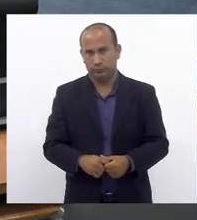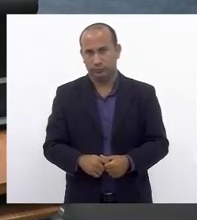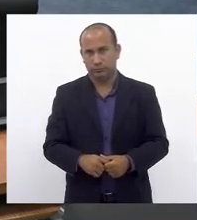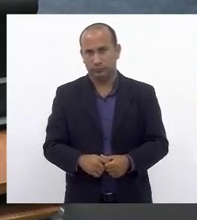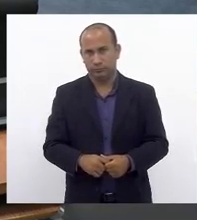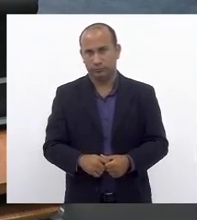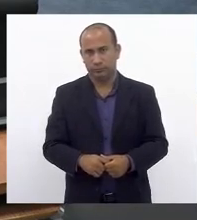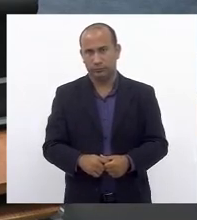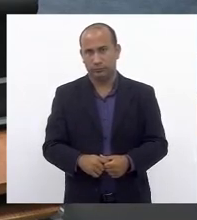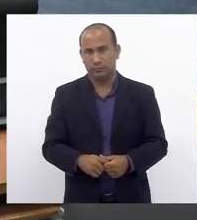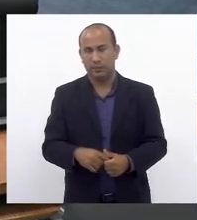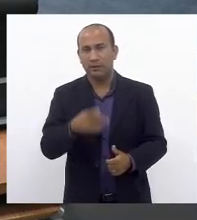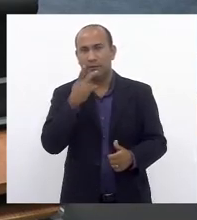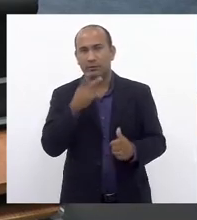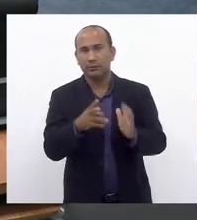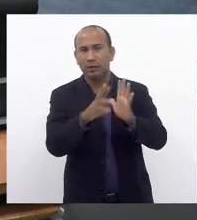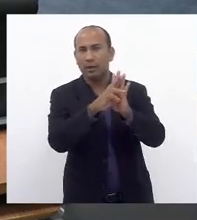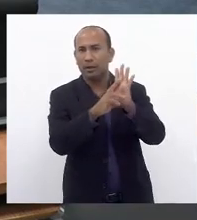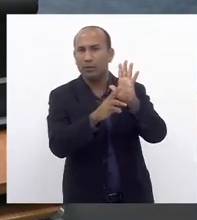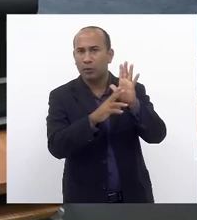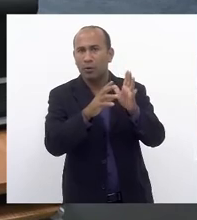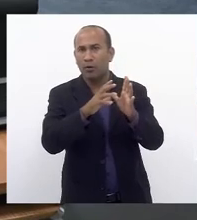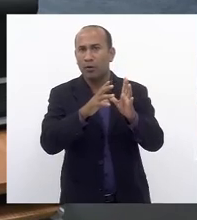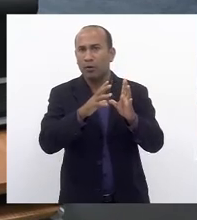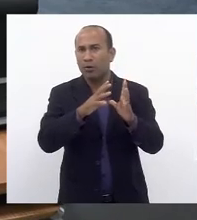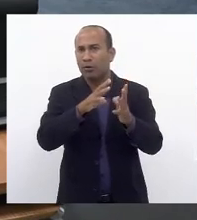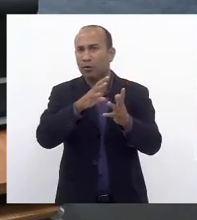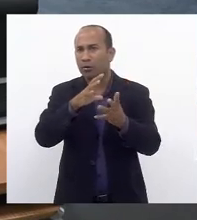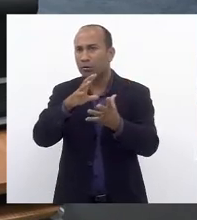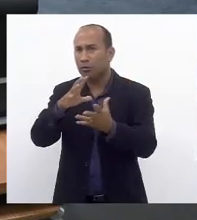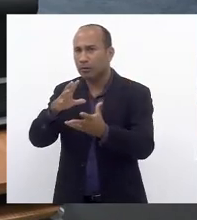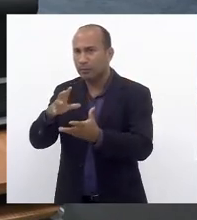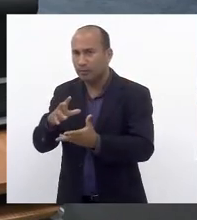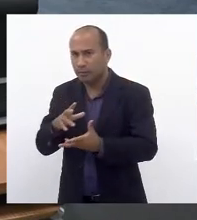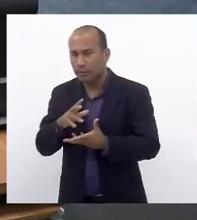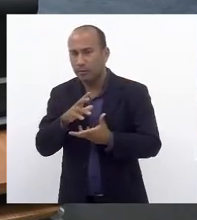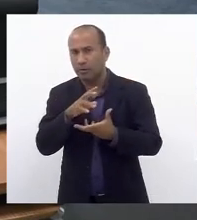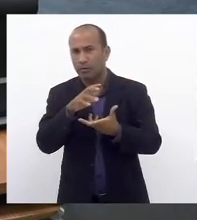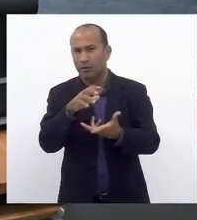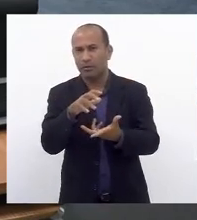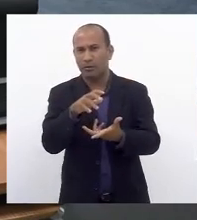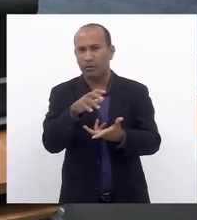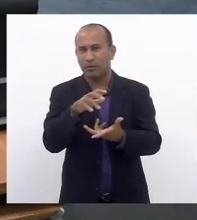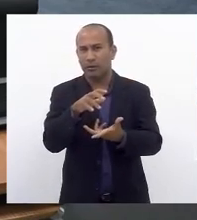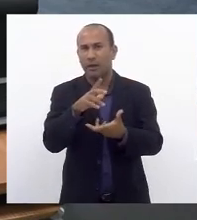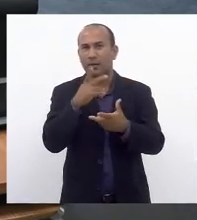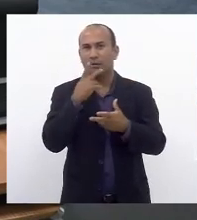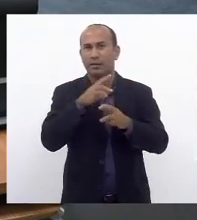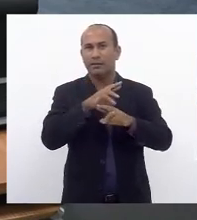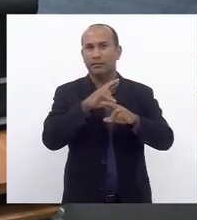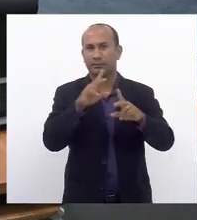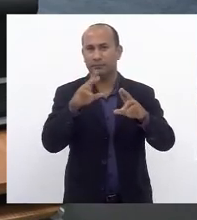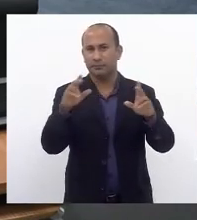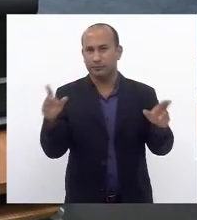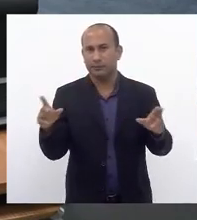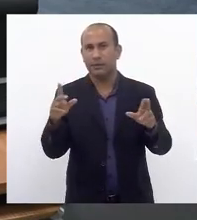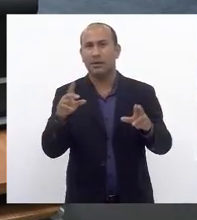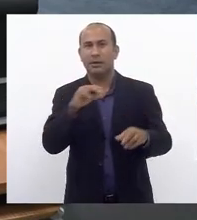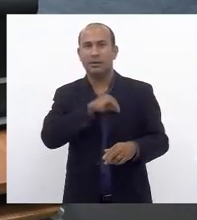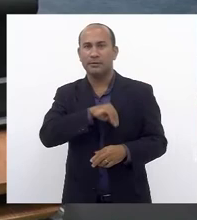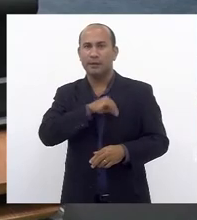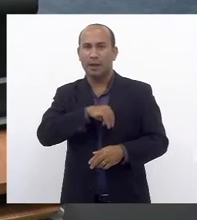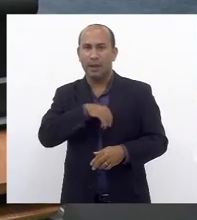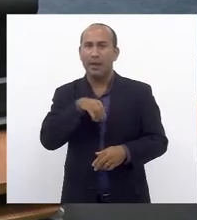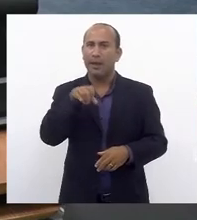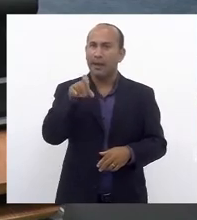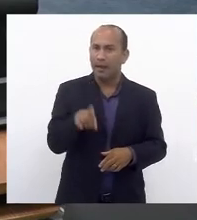global, do relatório global para a lacuna de gênero, a diferença salarial entre gêneros ainda